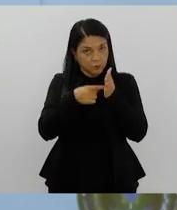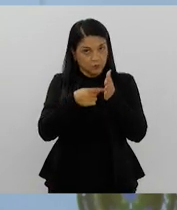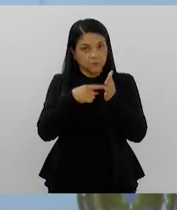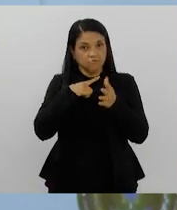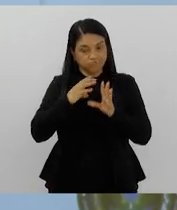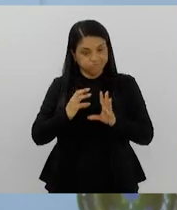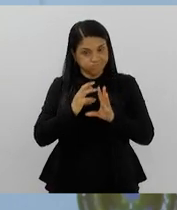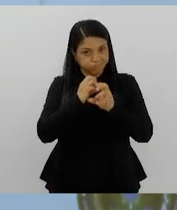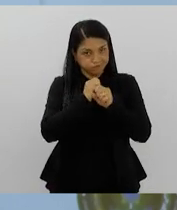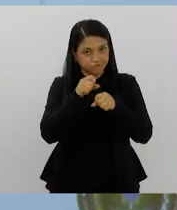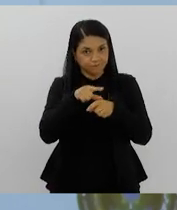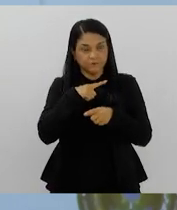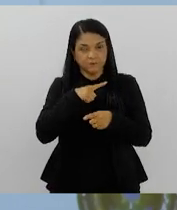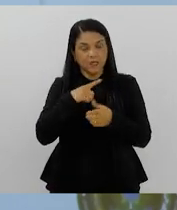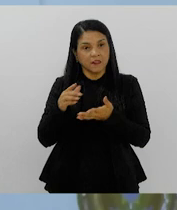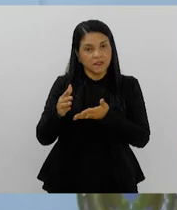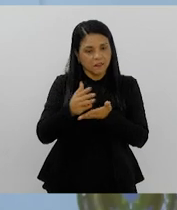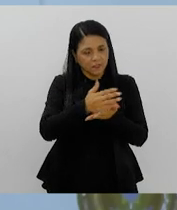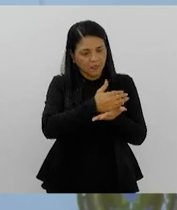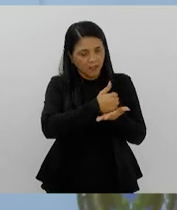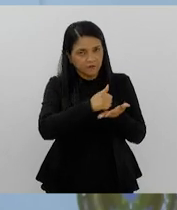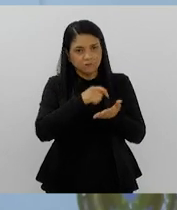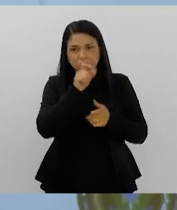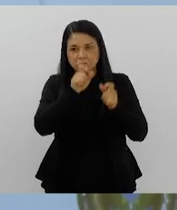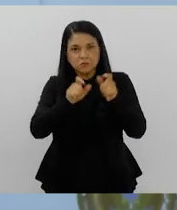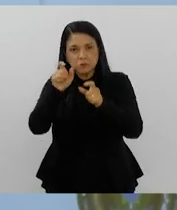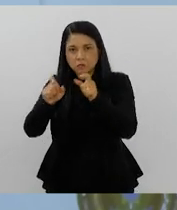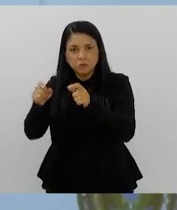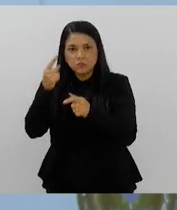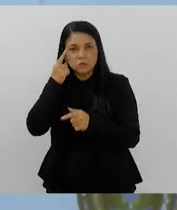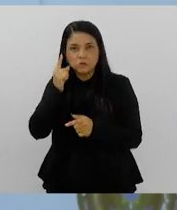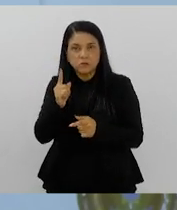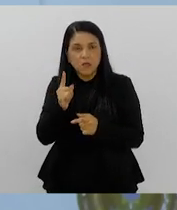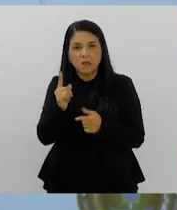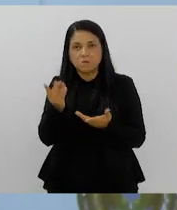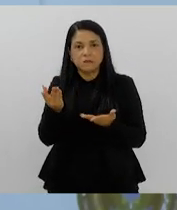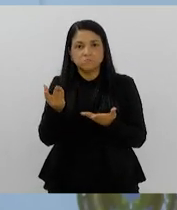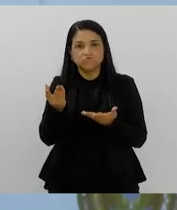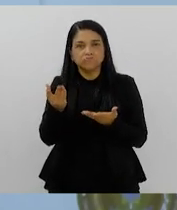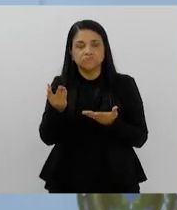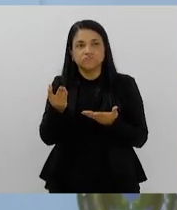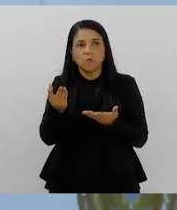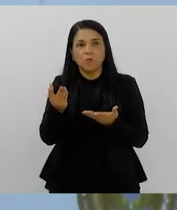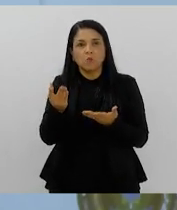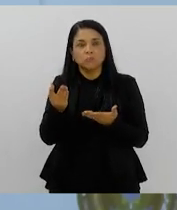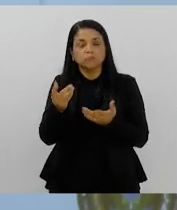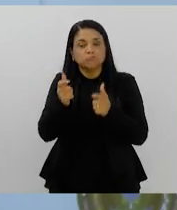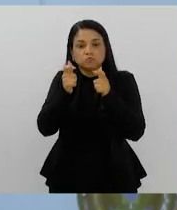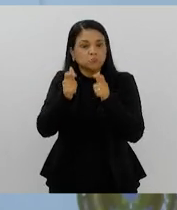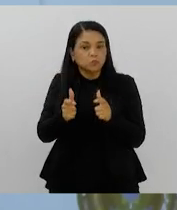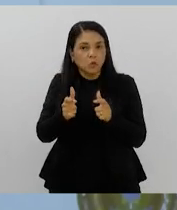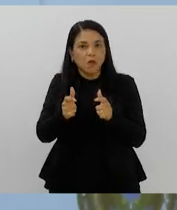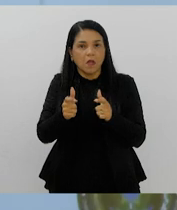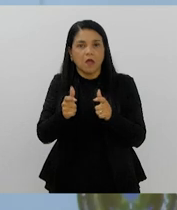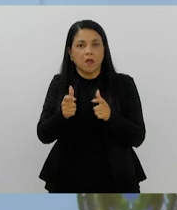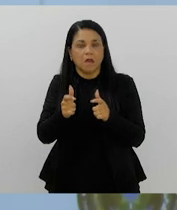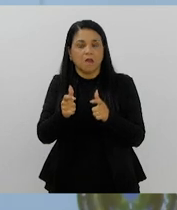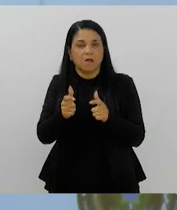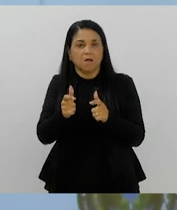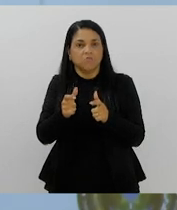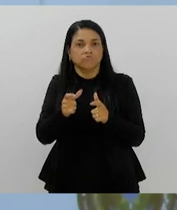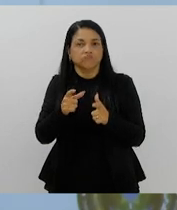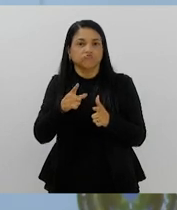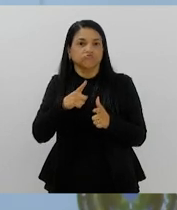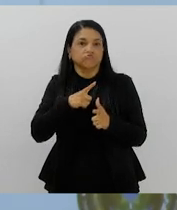Também tem casos em que as pessoas elas não sabem mencionar ou não mencionam a localidade que elas